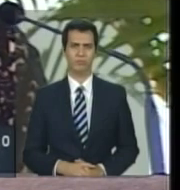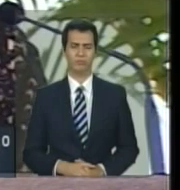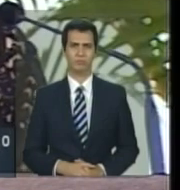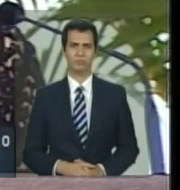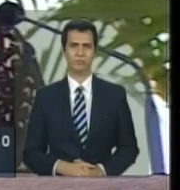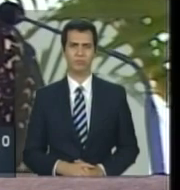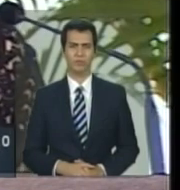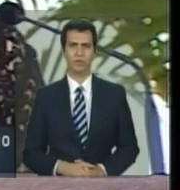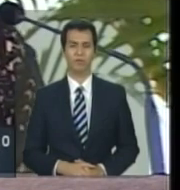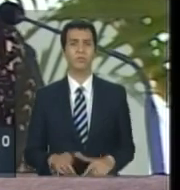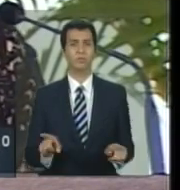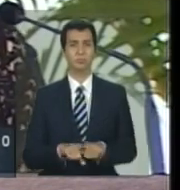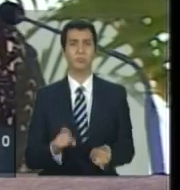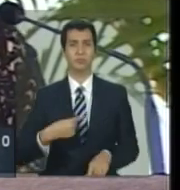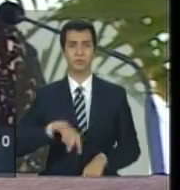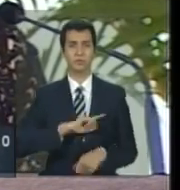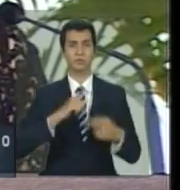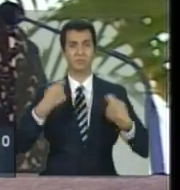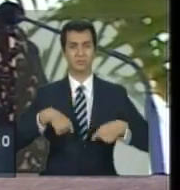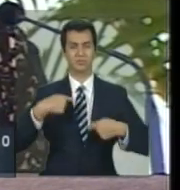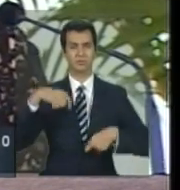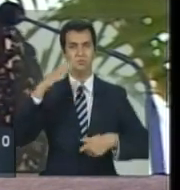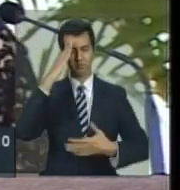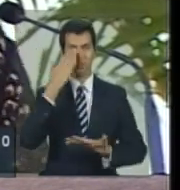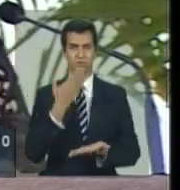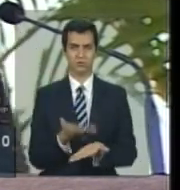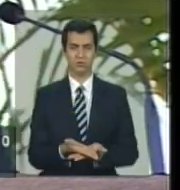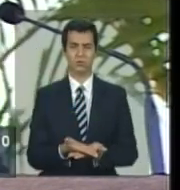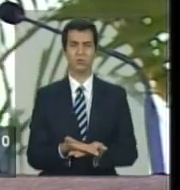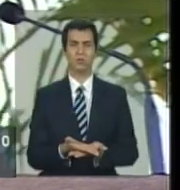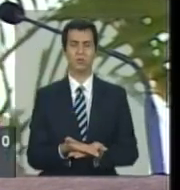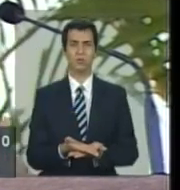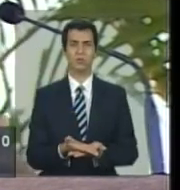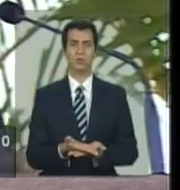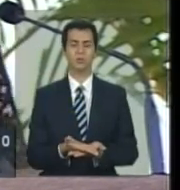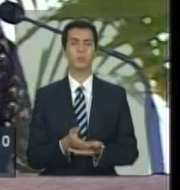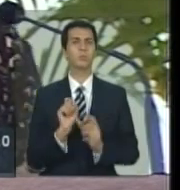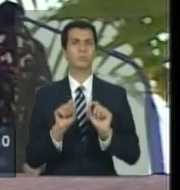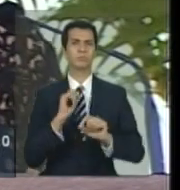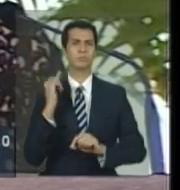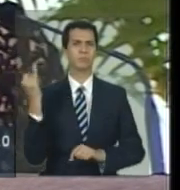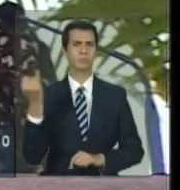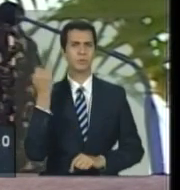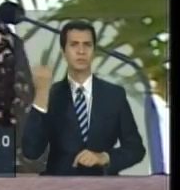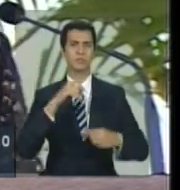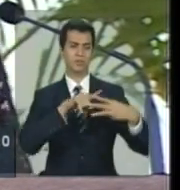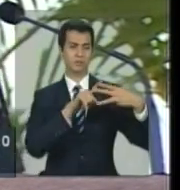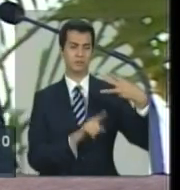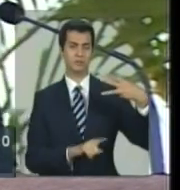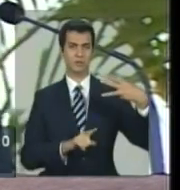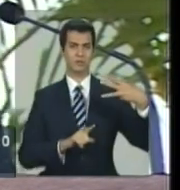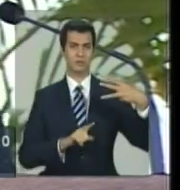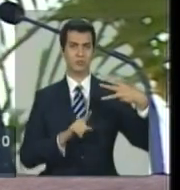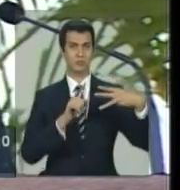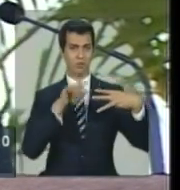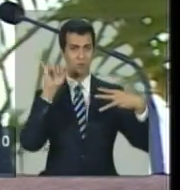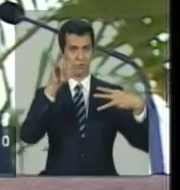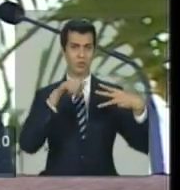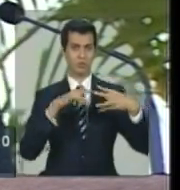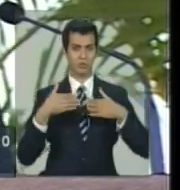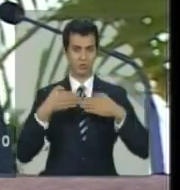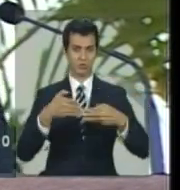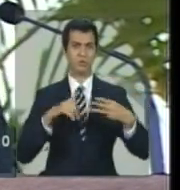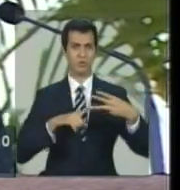também devemos reconhecer a importância que as três forças têm no futuro